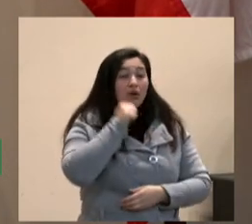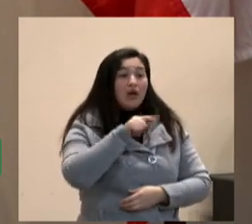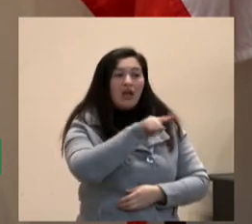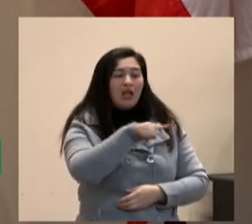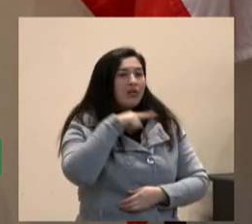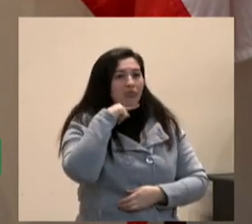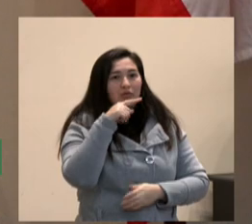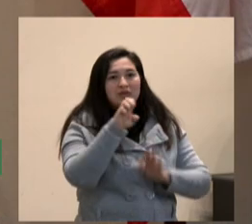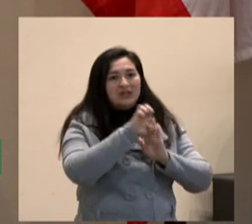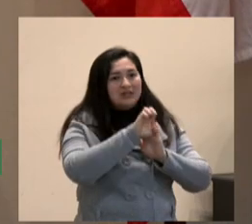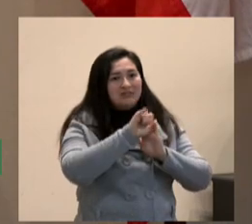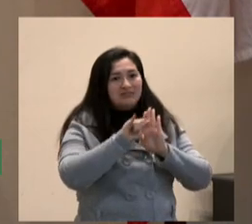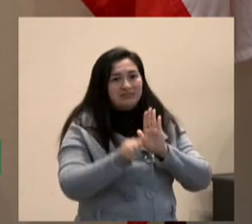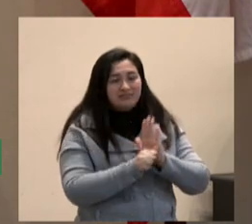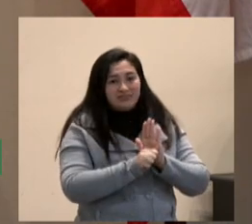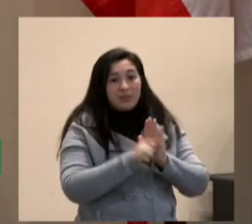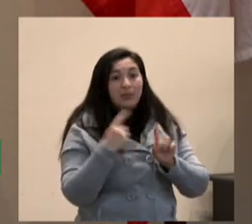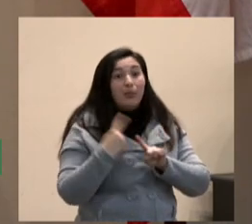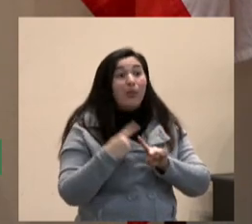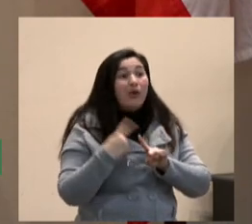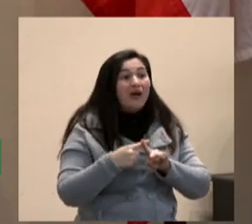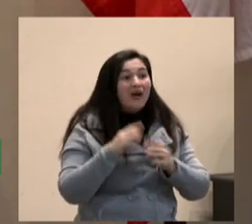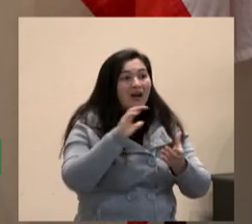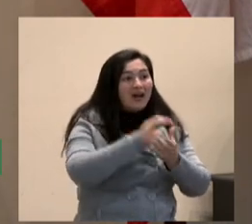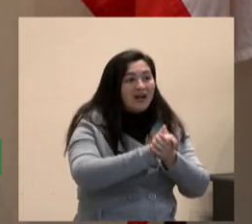EJA porque os maridos não deixam.